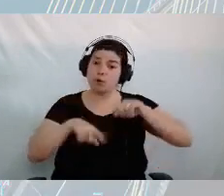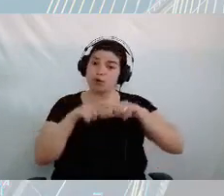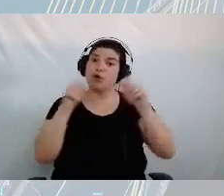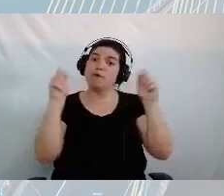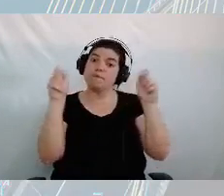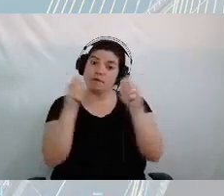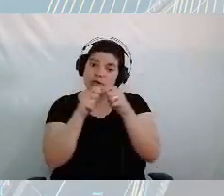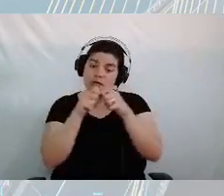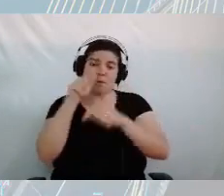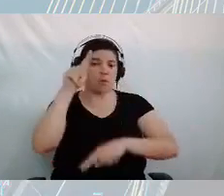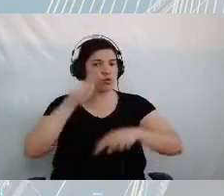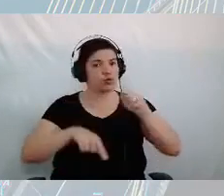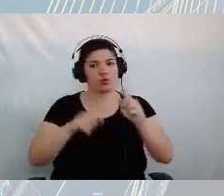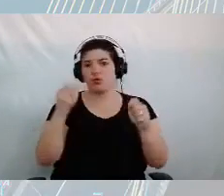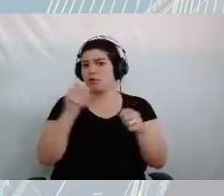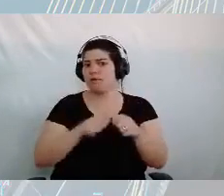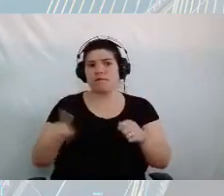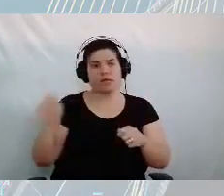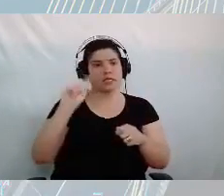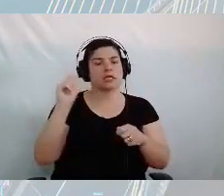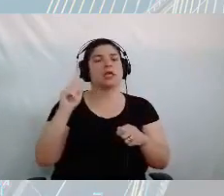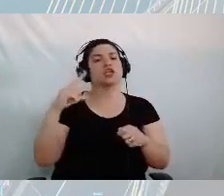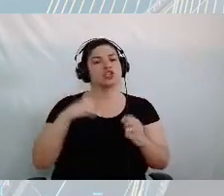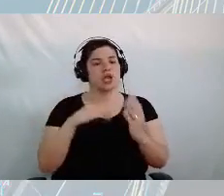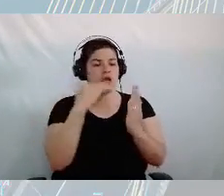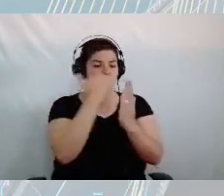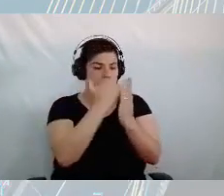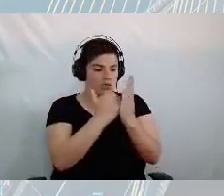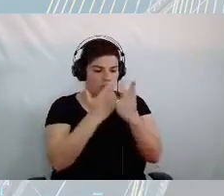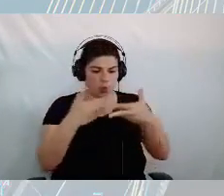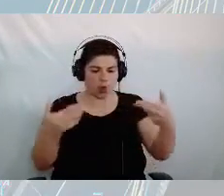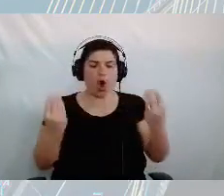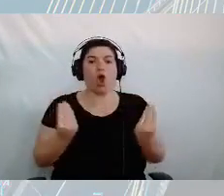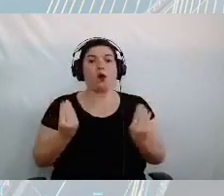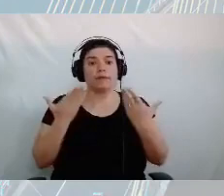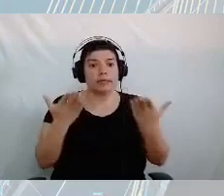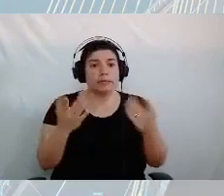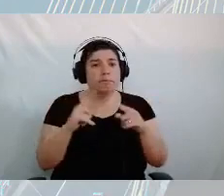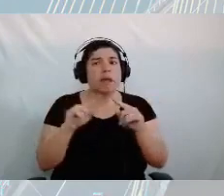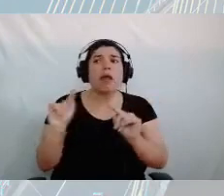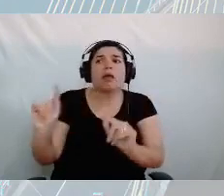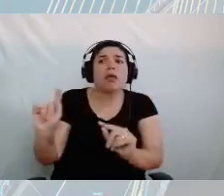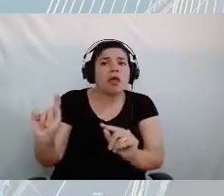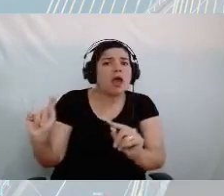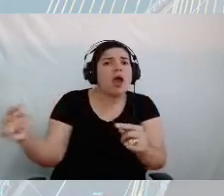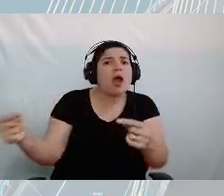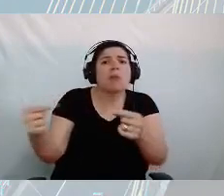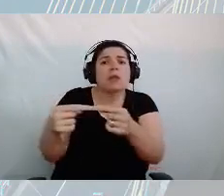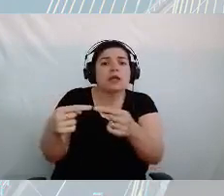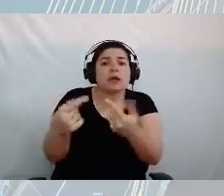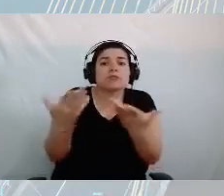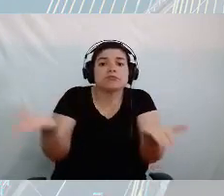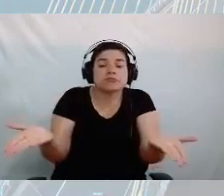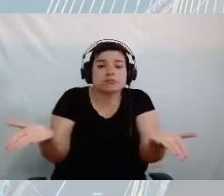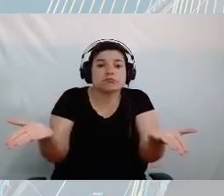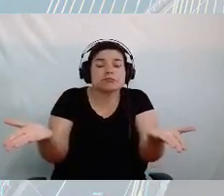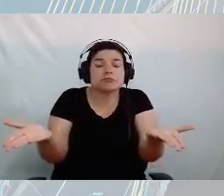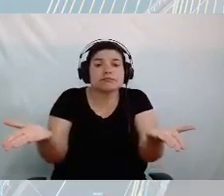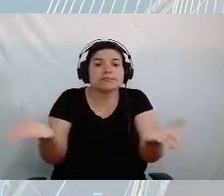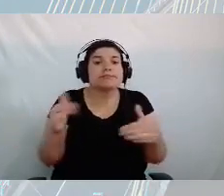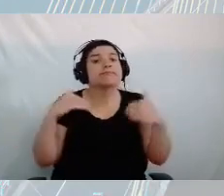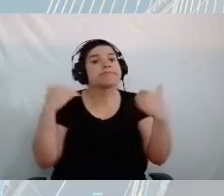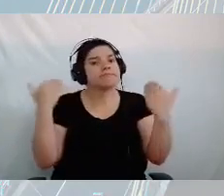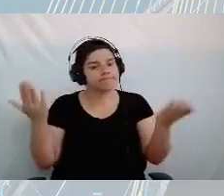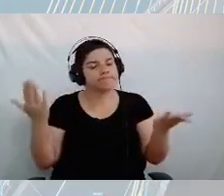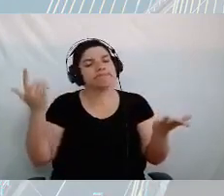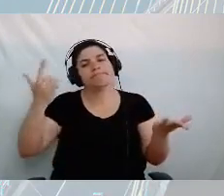fazia, o produto tinha uma lista de coisas a oferecer, mas e para quem ele iria ser oferecido? Então, mais uma